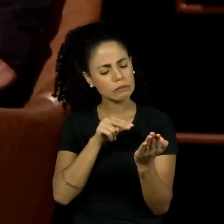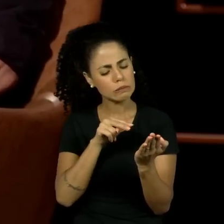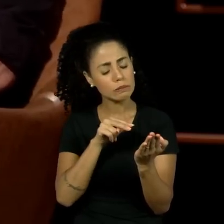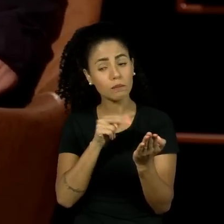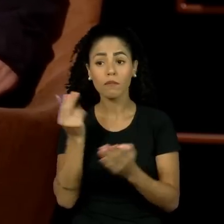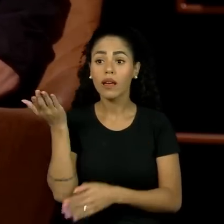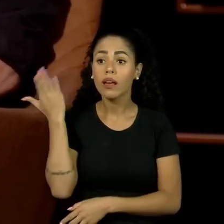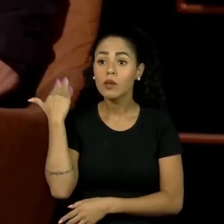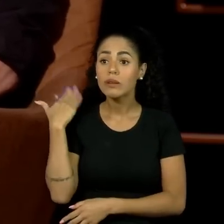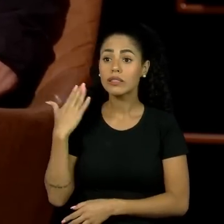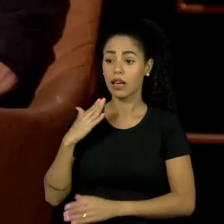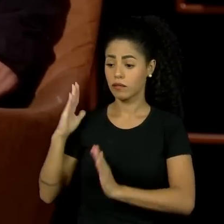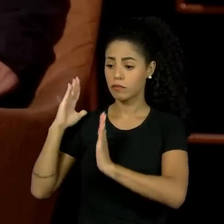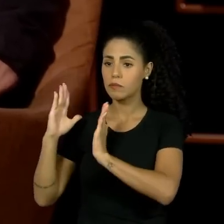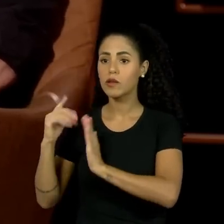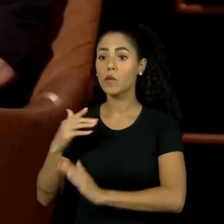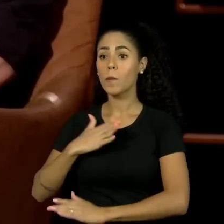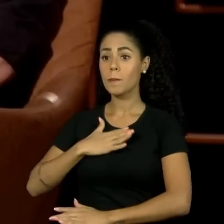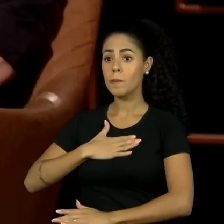doença degenerativa.